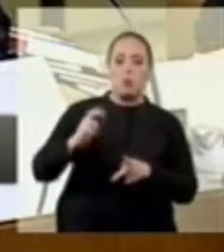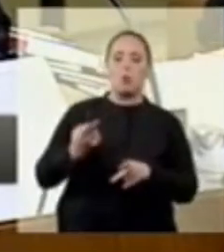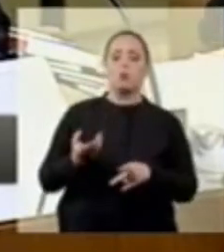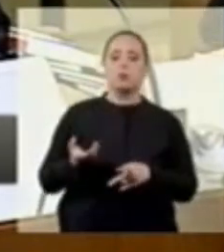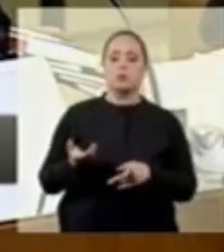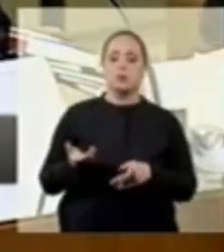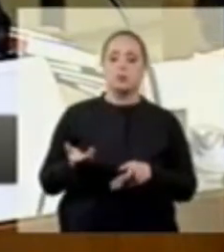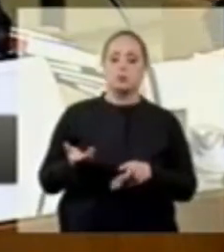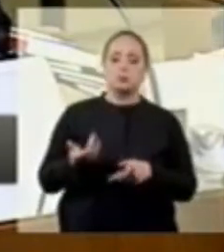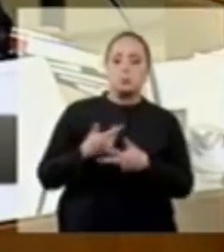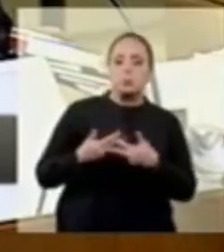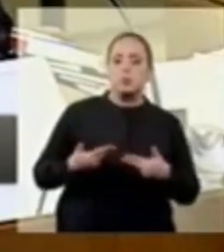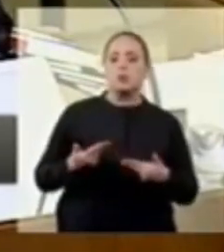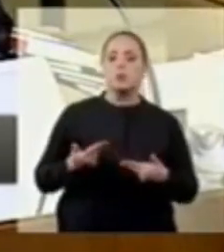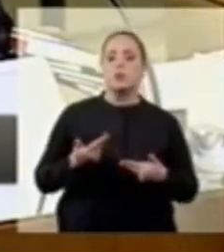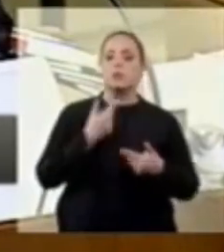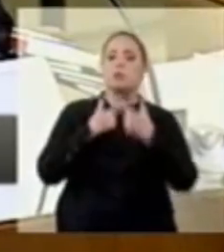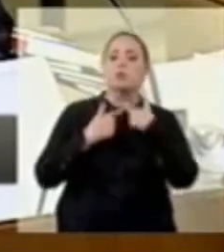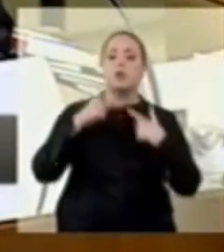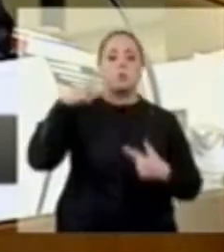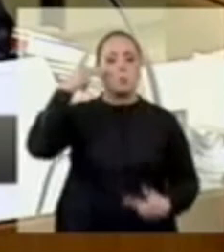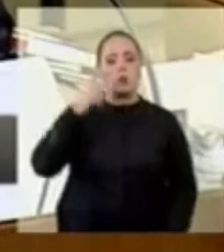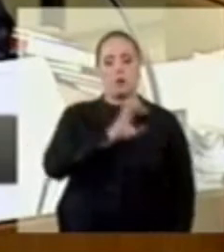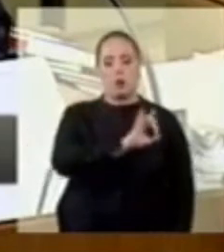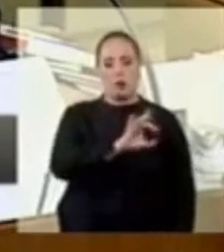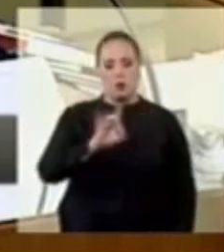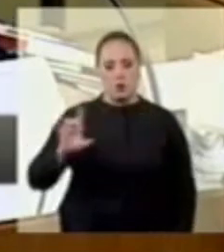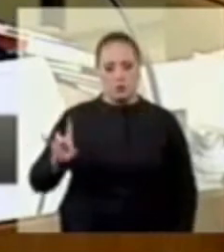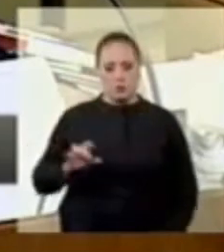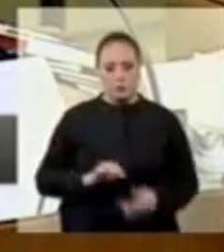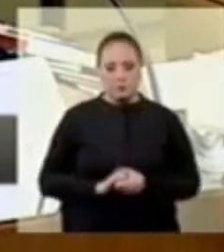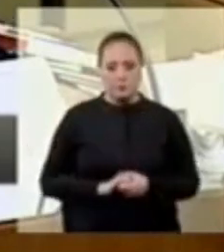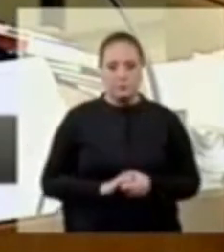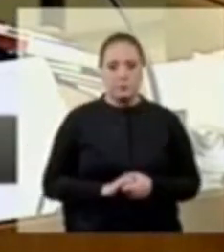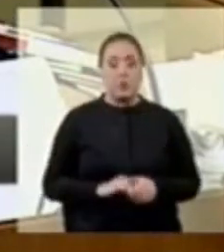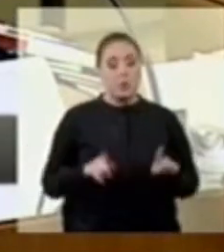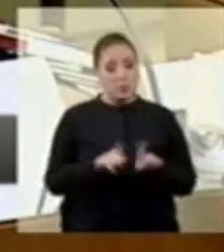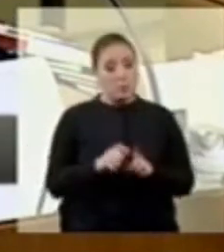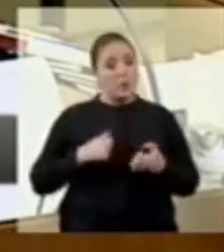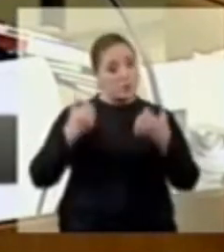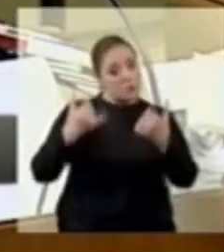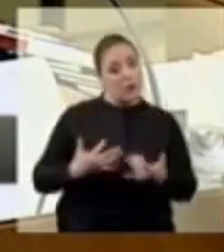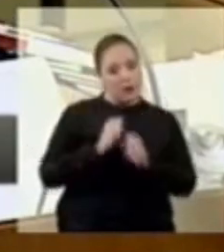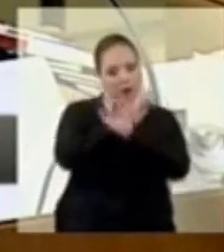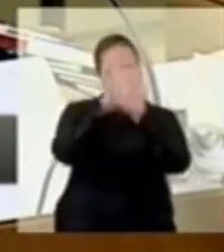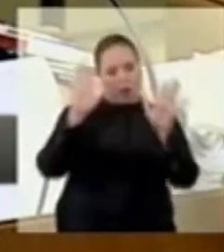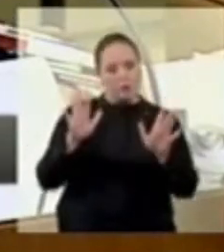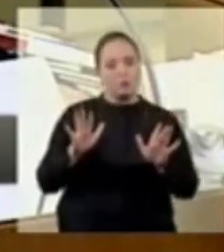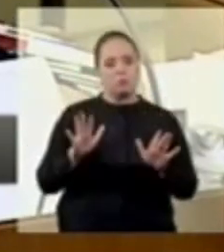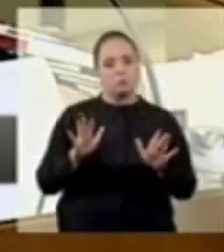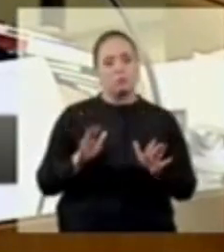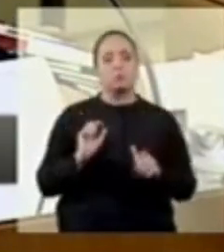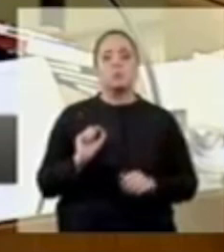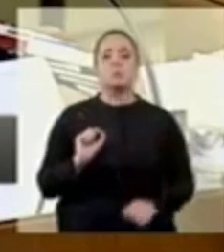sobre as paixões políticas também queria deixar claro logo ao início do meu voto o supremo